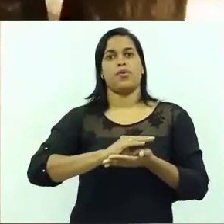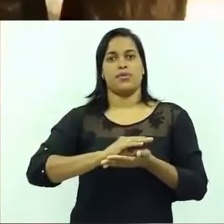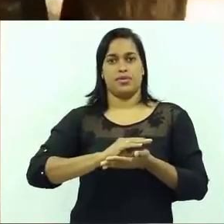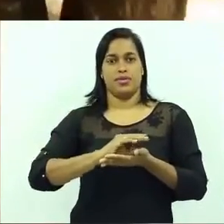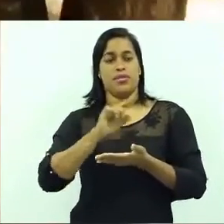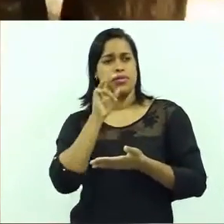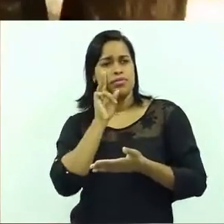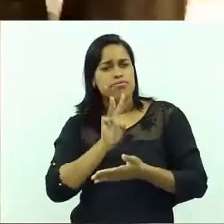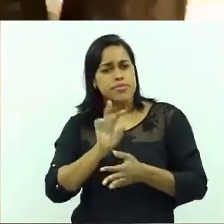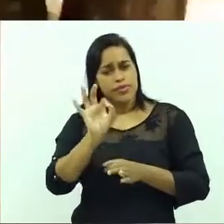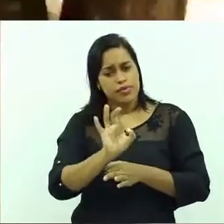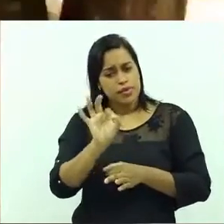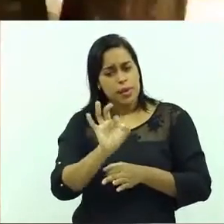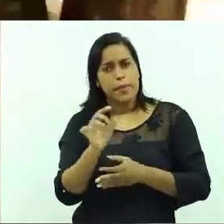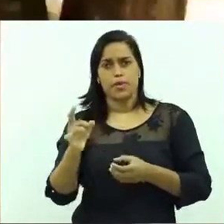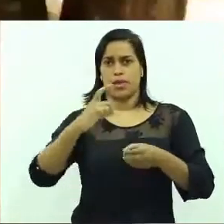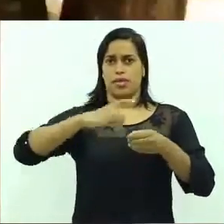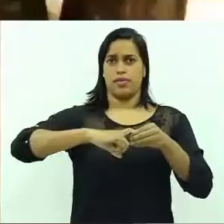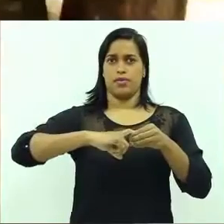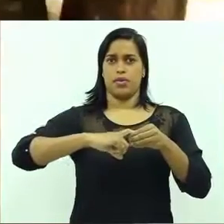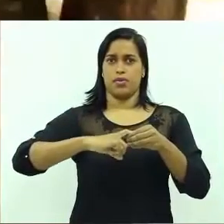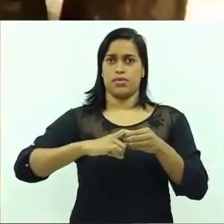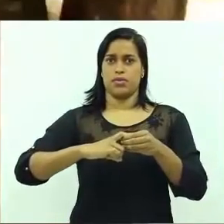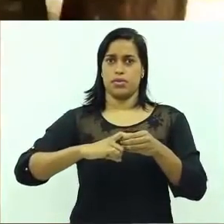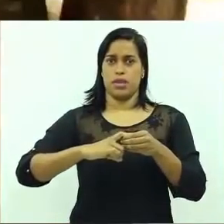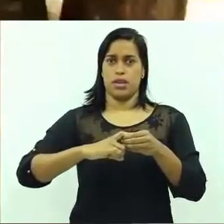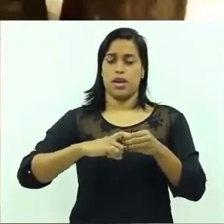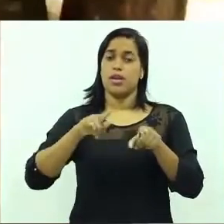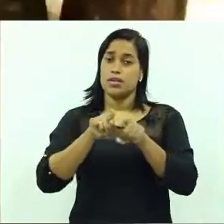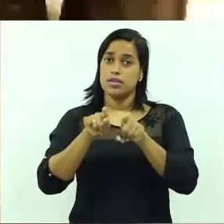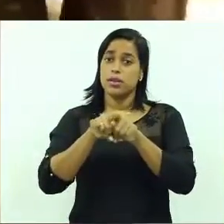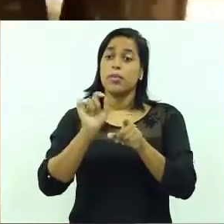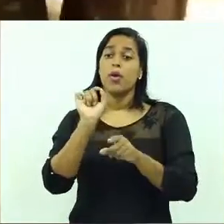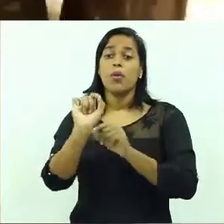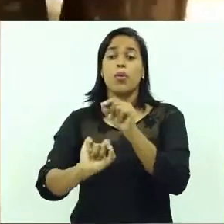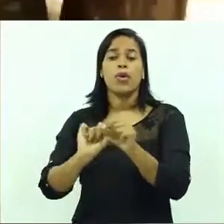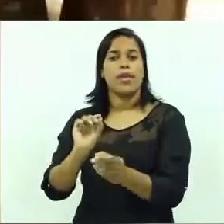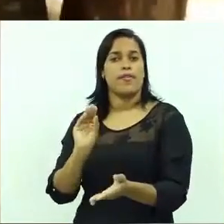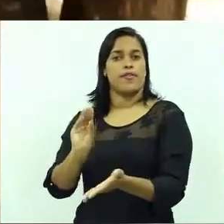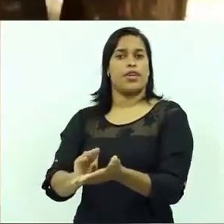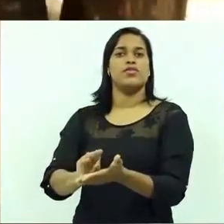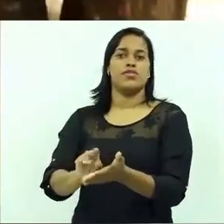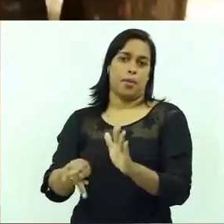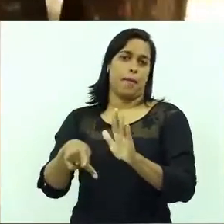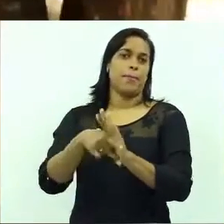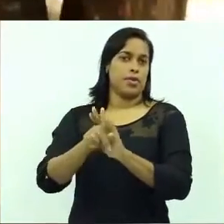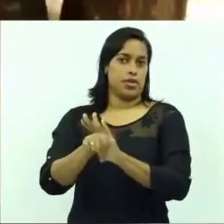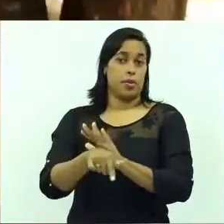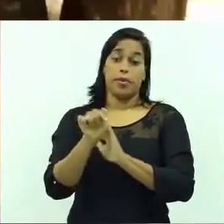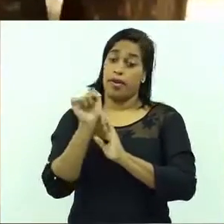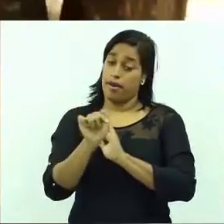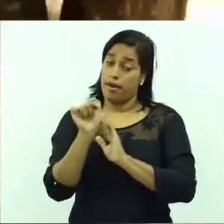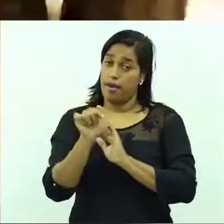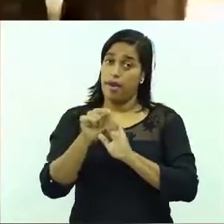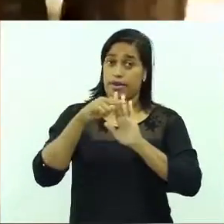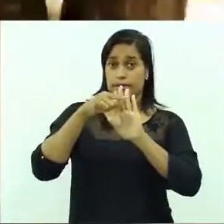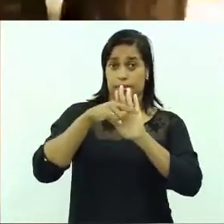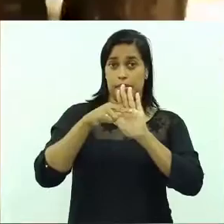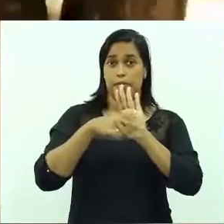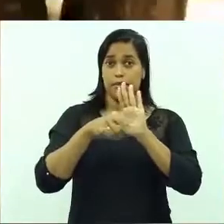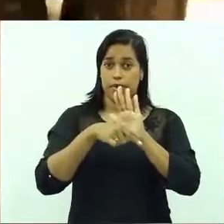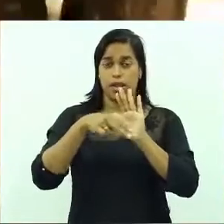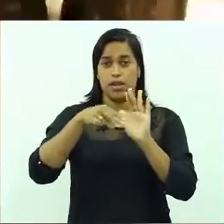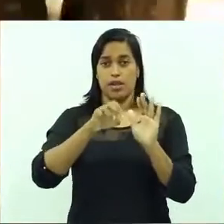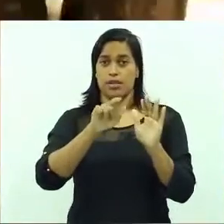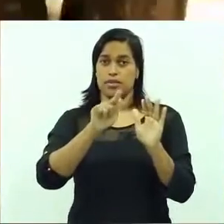taxa de retorno. O que você vai ter de retorno em relação ao que você investiu. E é aí onde o teu plano de negócio fecha. Sabe por quê?